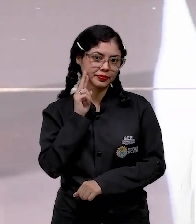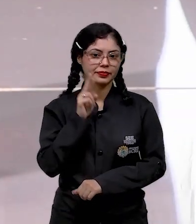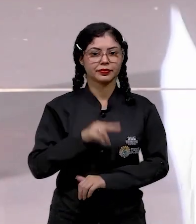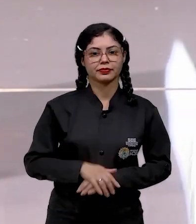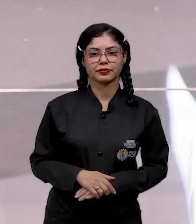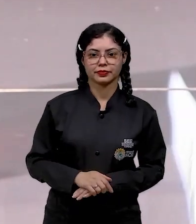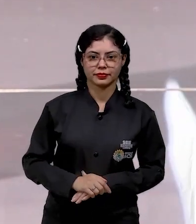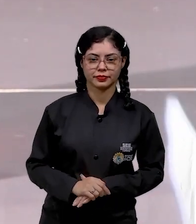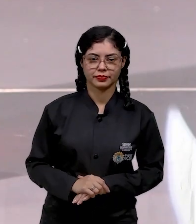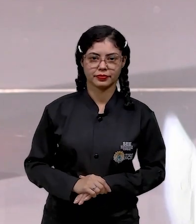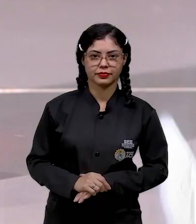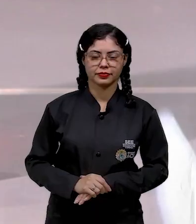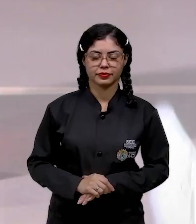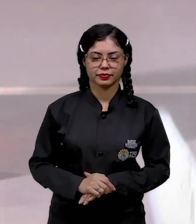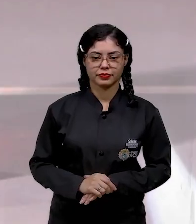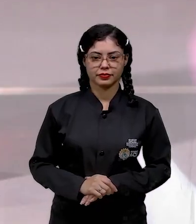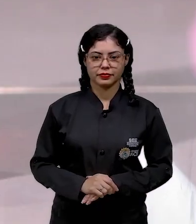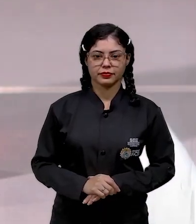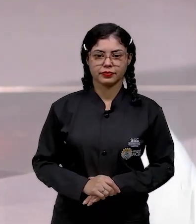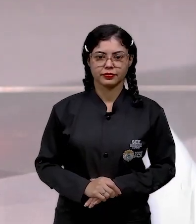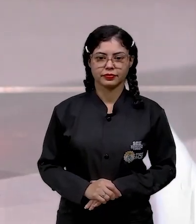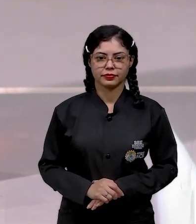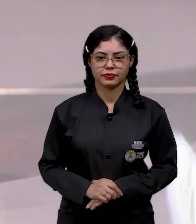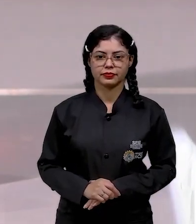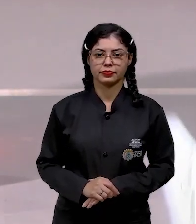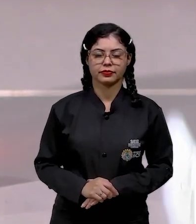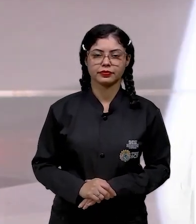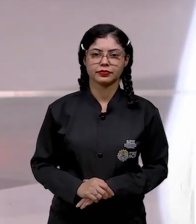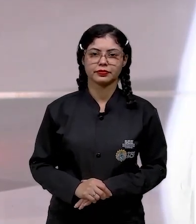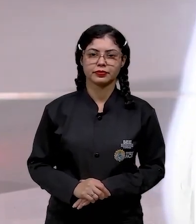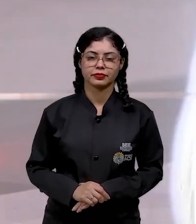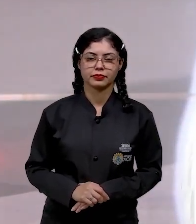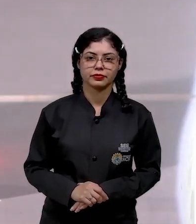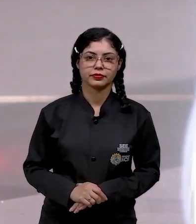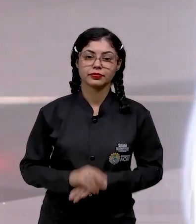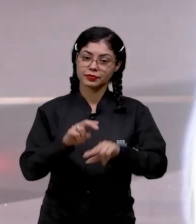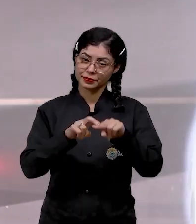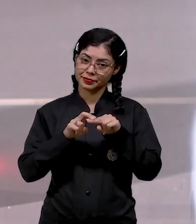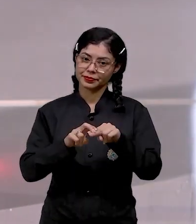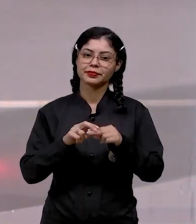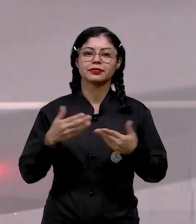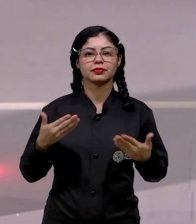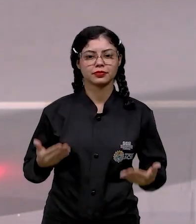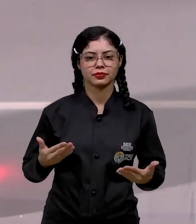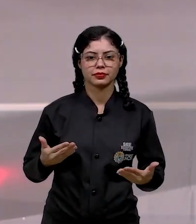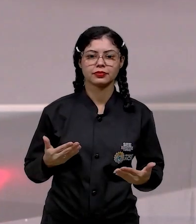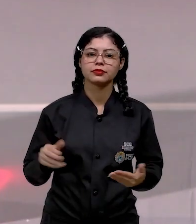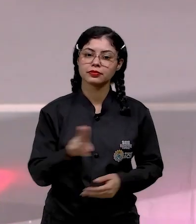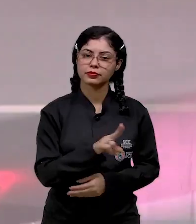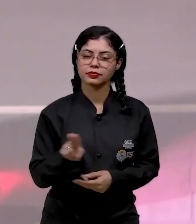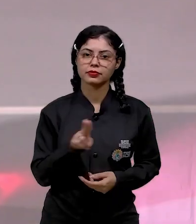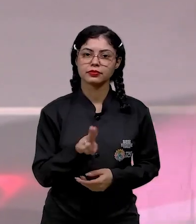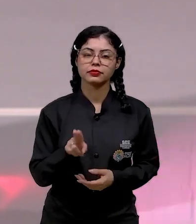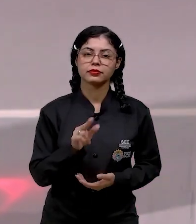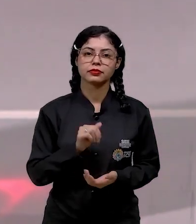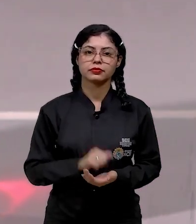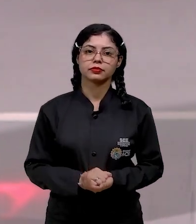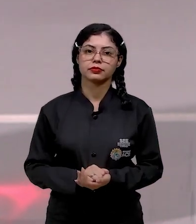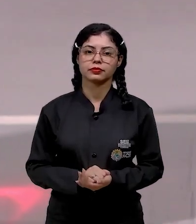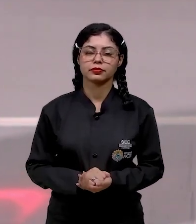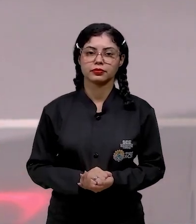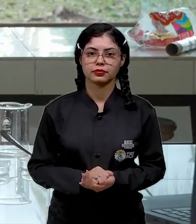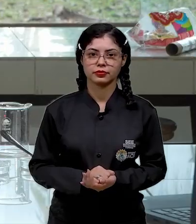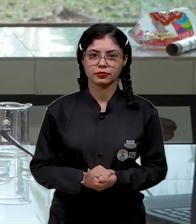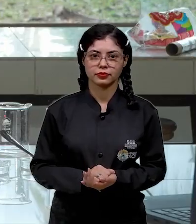ela vai retornando ali a coloração rosa. Por isso que ela é denominada, ela é chamada, né, esse experimento, ela